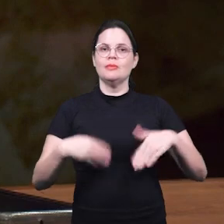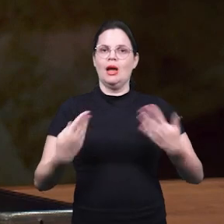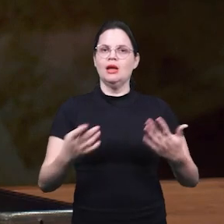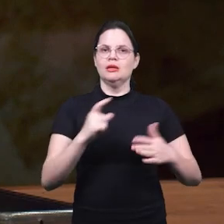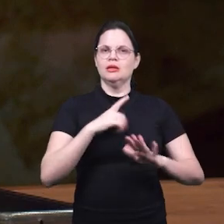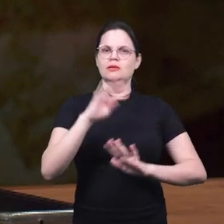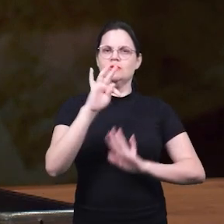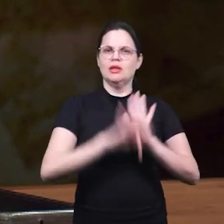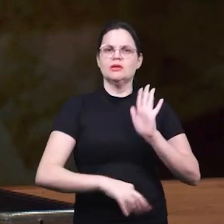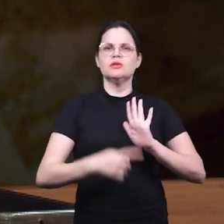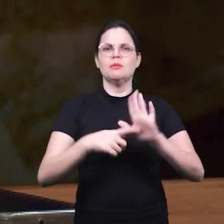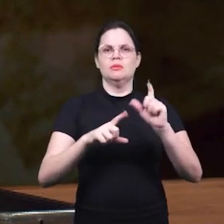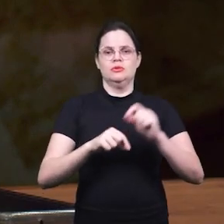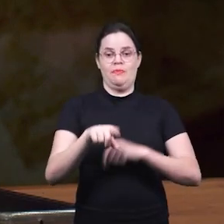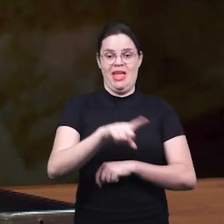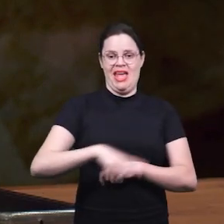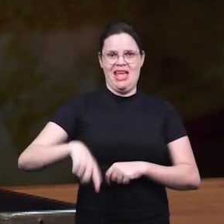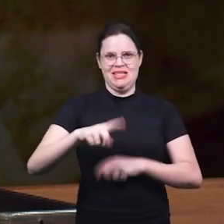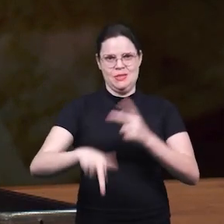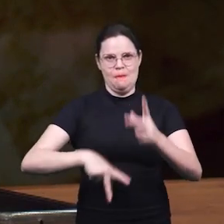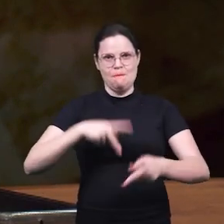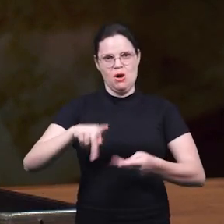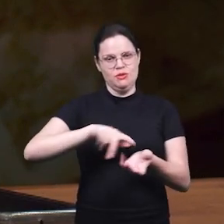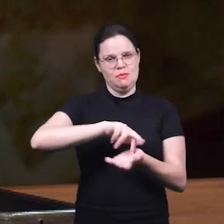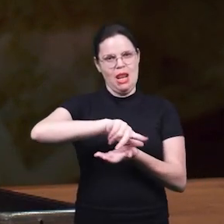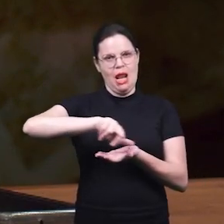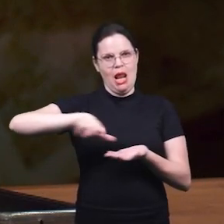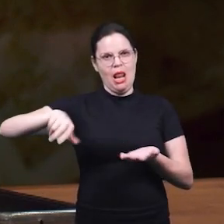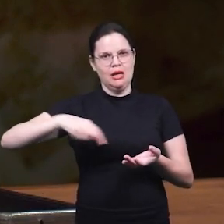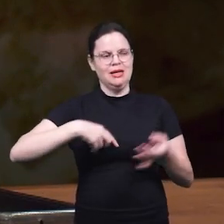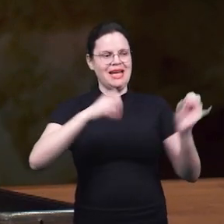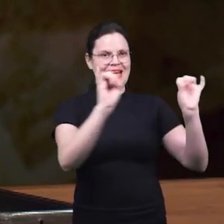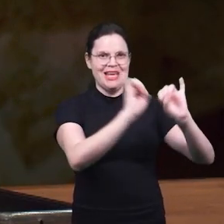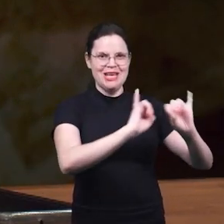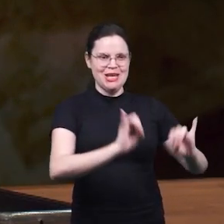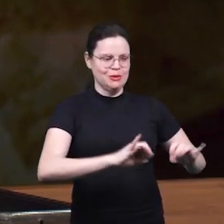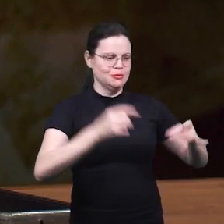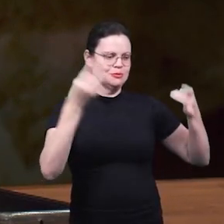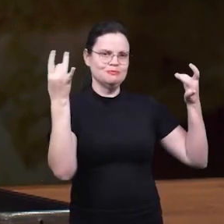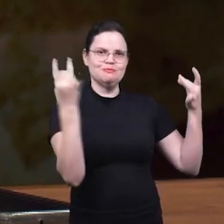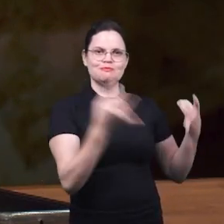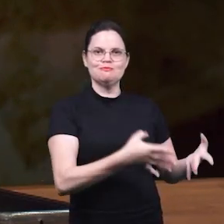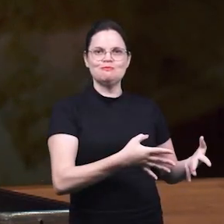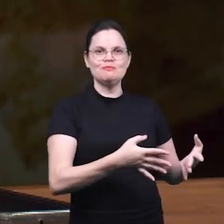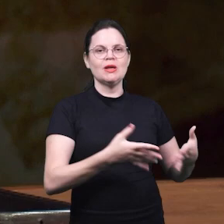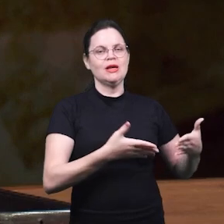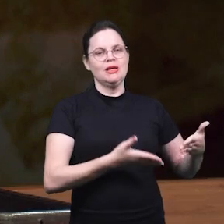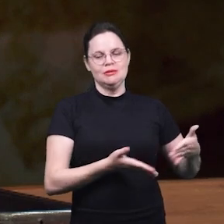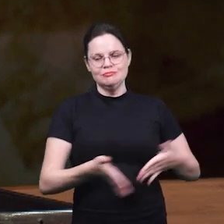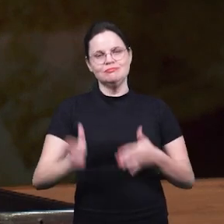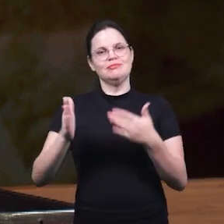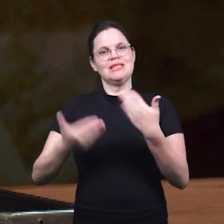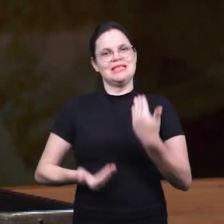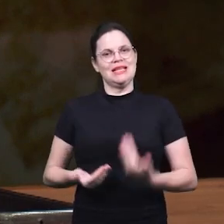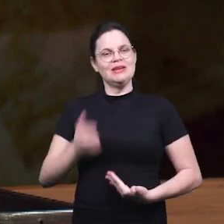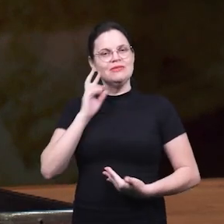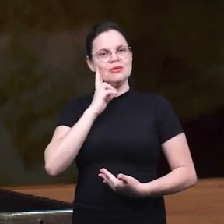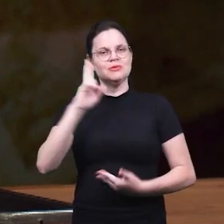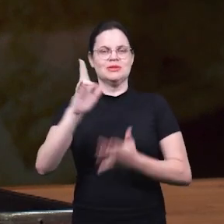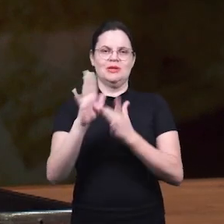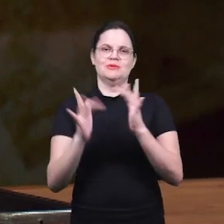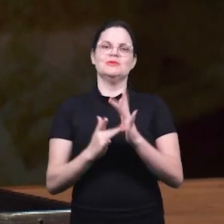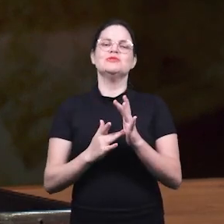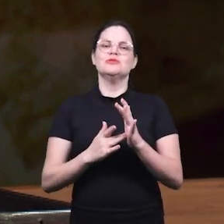eles abandonaram os ídolos para servir ao Senhor